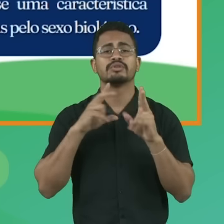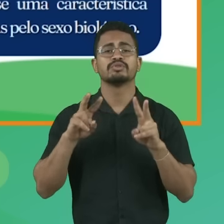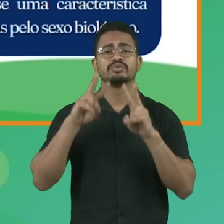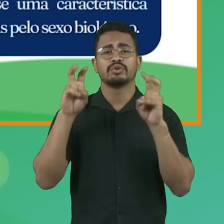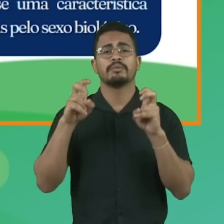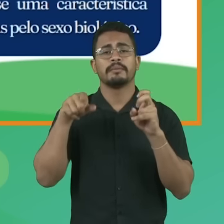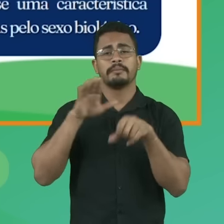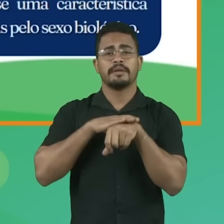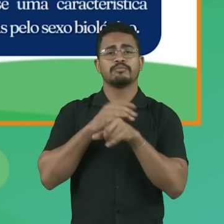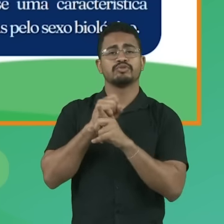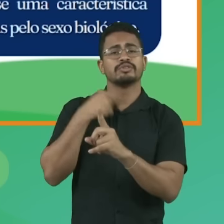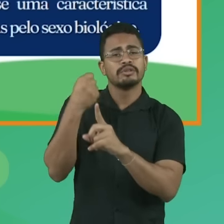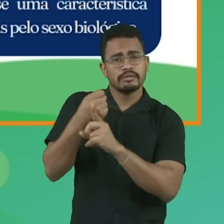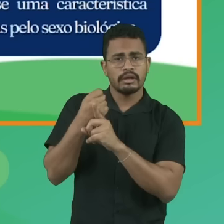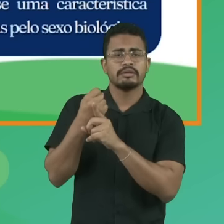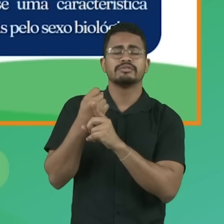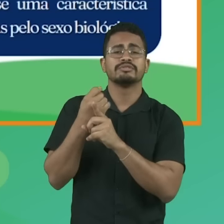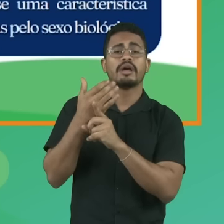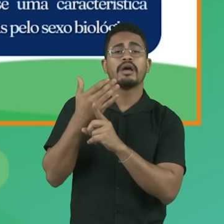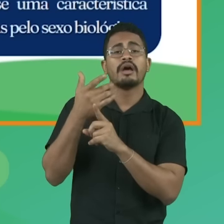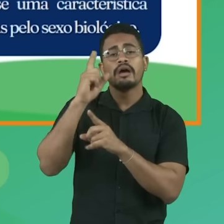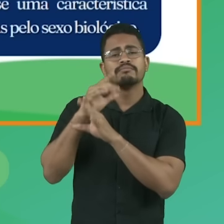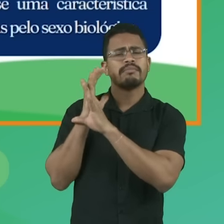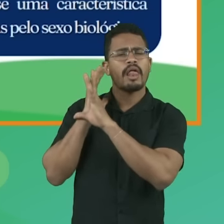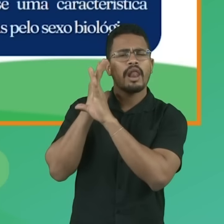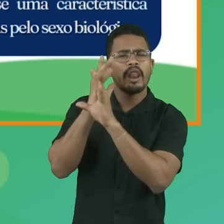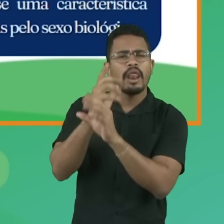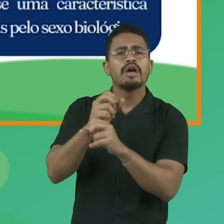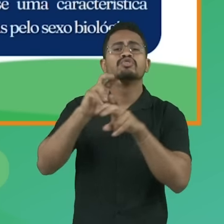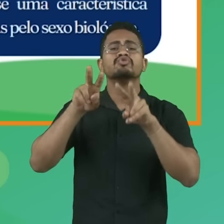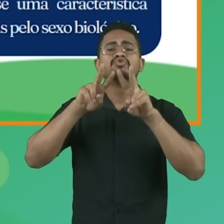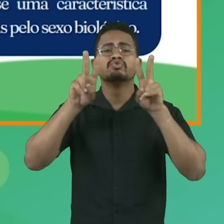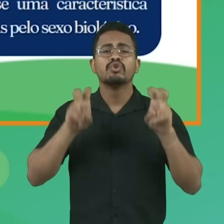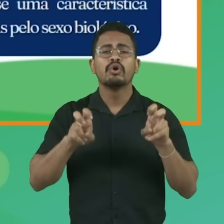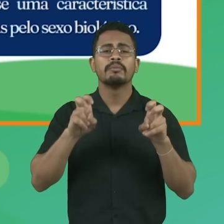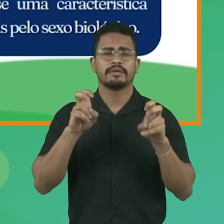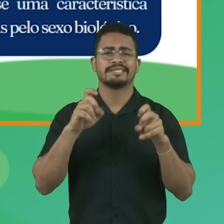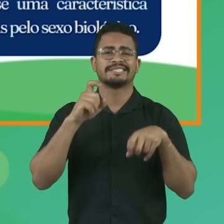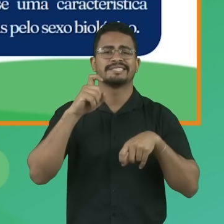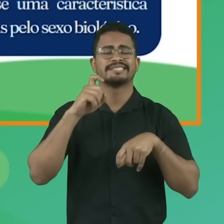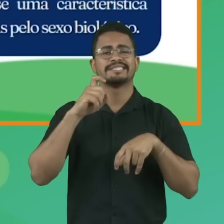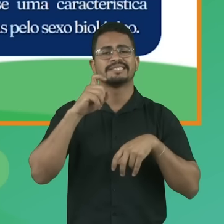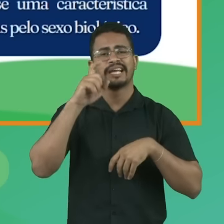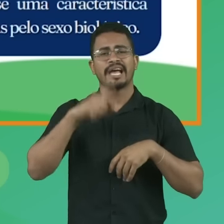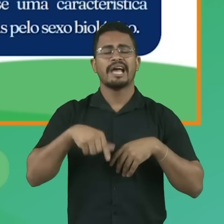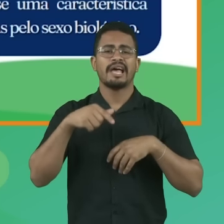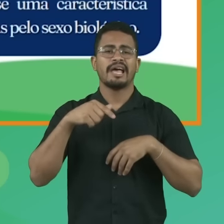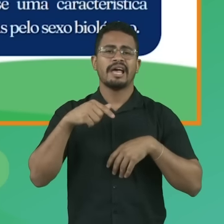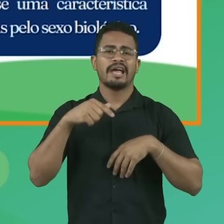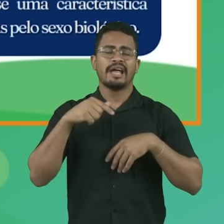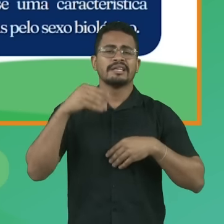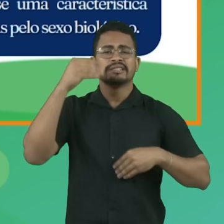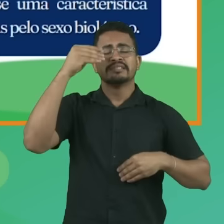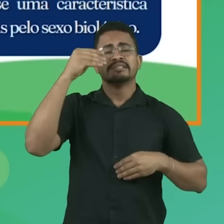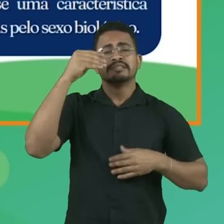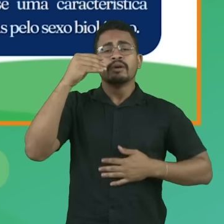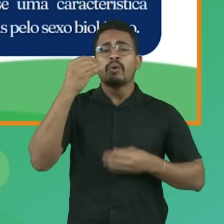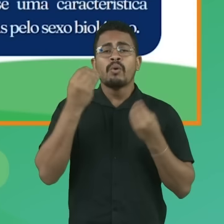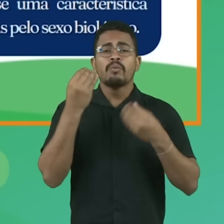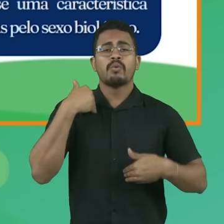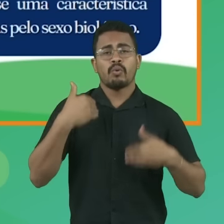social, né? Ao invés do sexo biológico. A gente às vezes confunde isso, né? O gênero, em outras palavras, significa